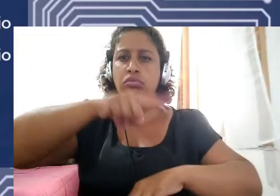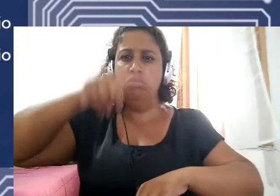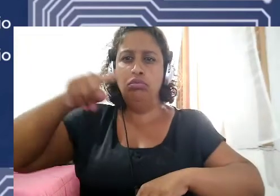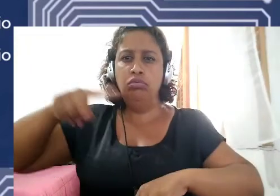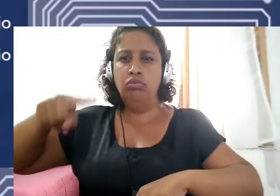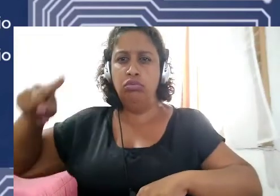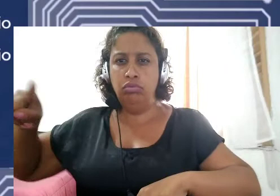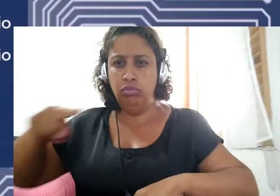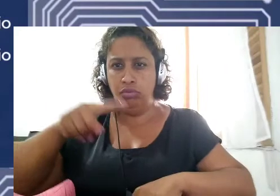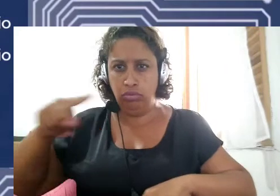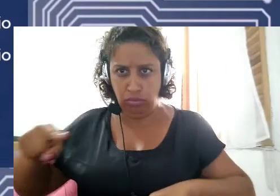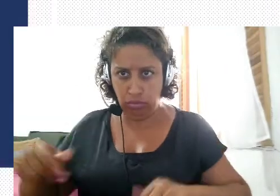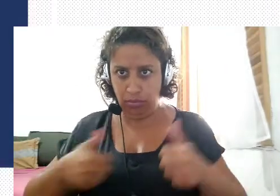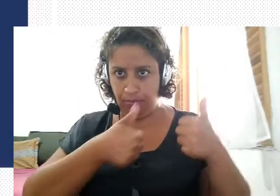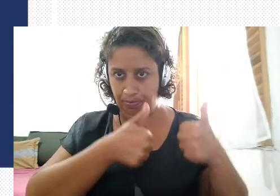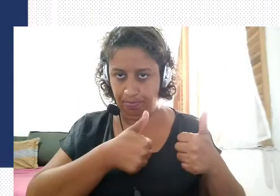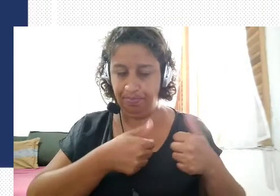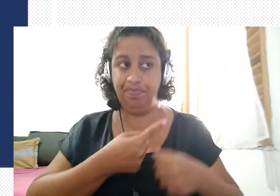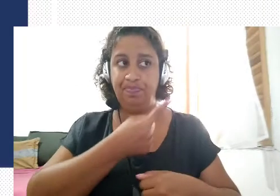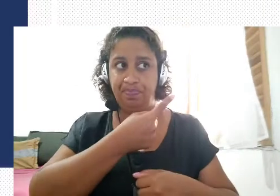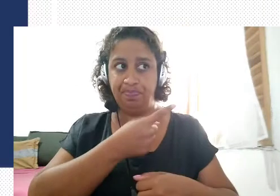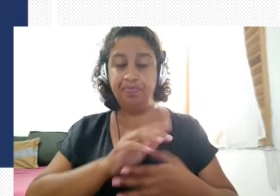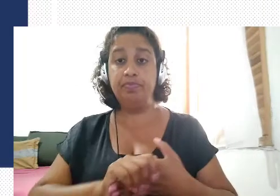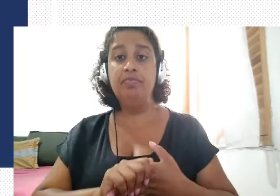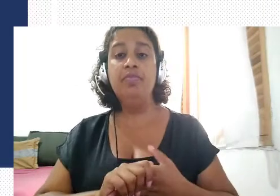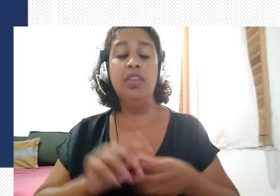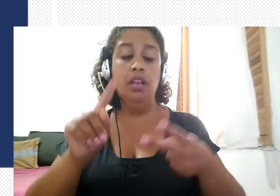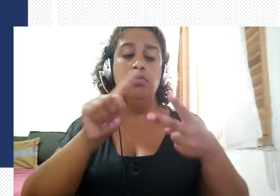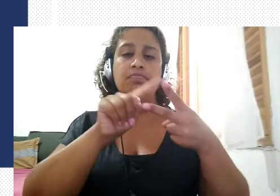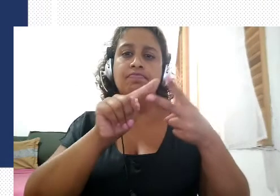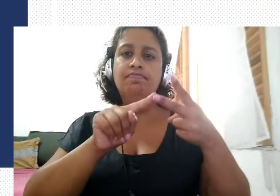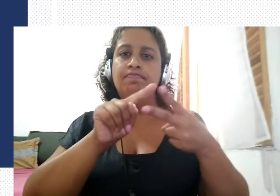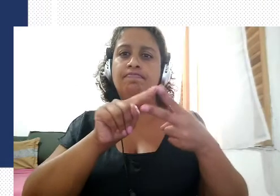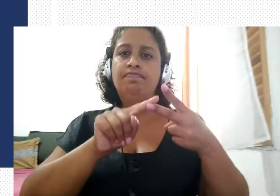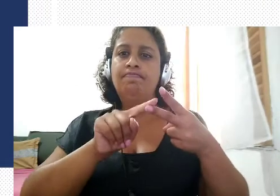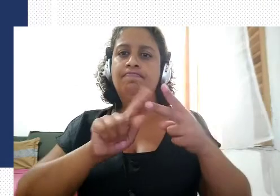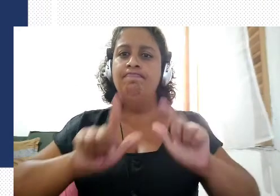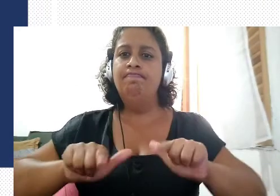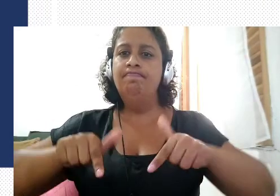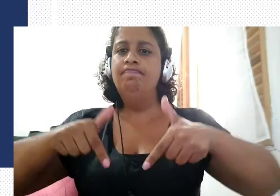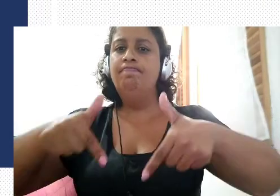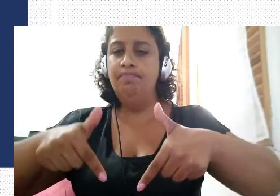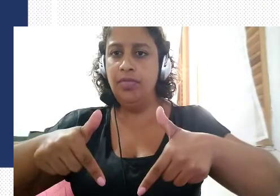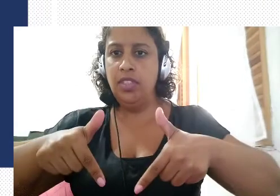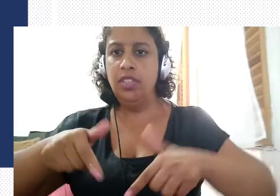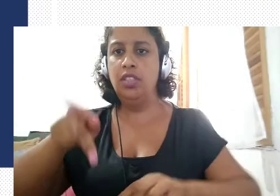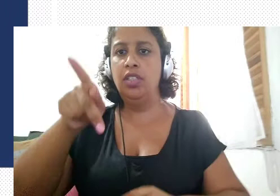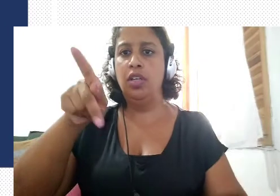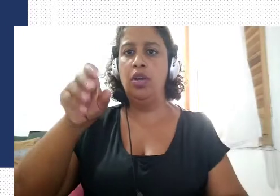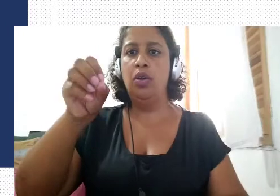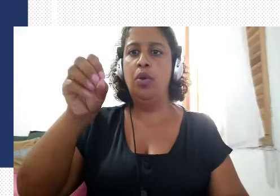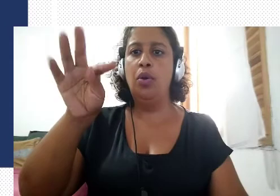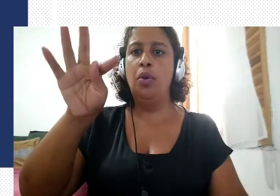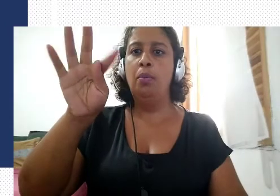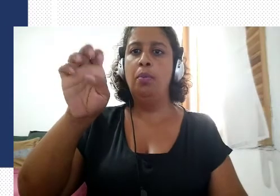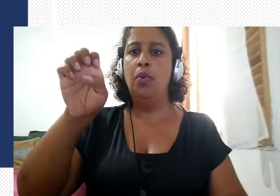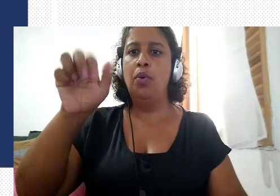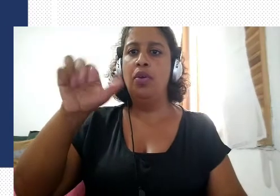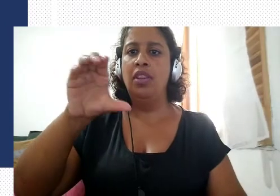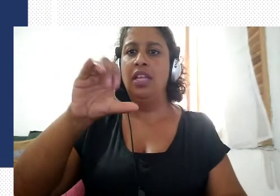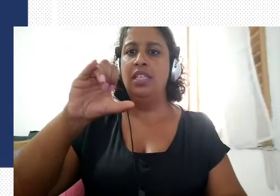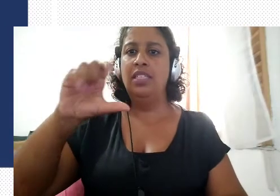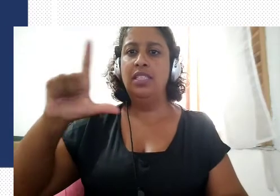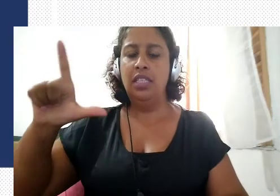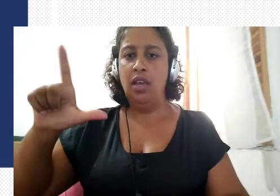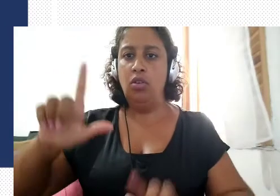dois potenciais pós-sinápticos para a realização do exame. Esse diferentes tipos de encefalograma. Ele pode ser feito com o paciente acordado, em vigília,